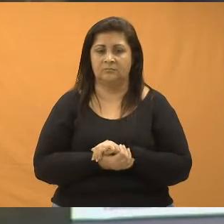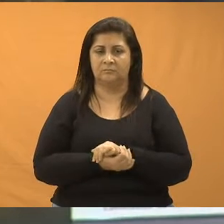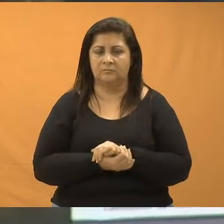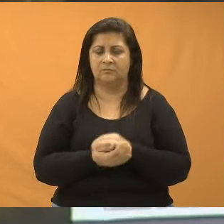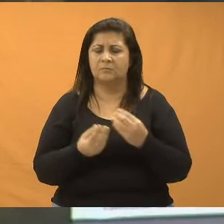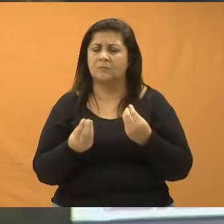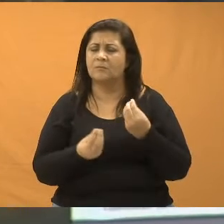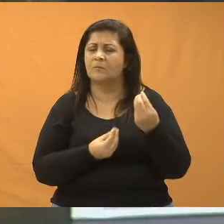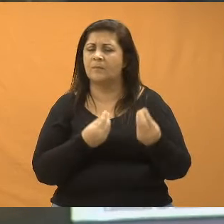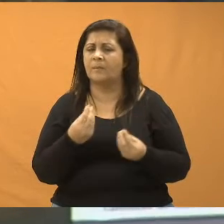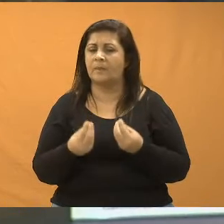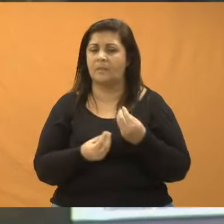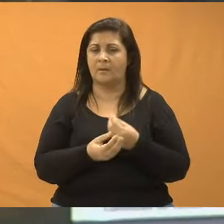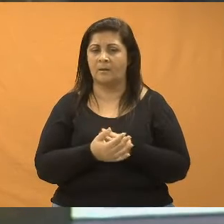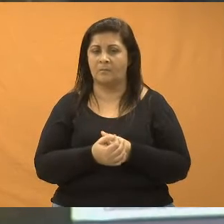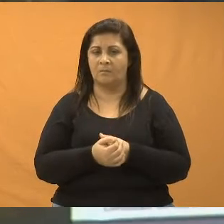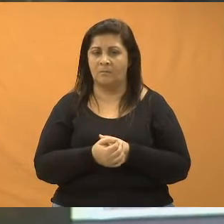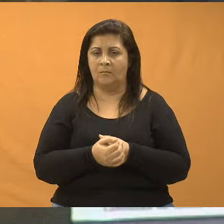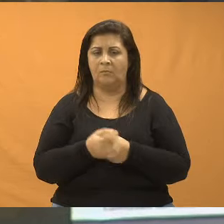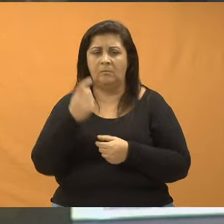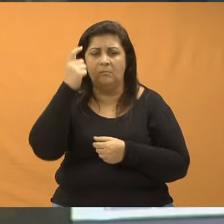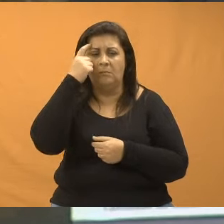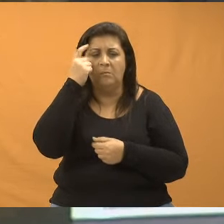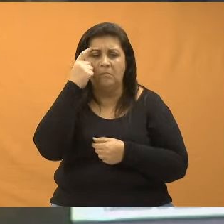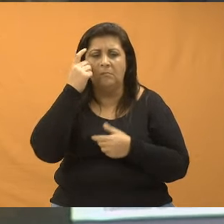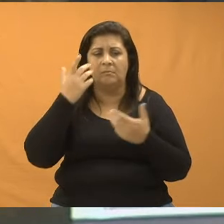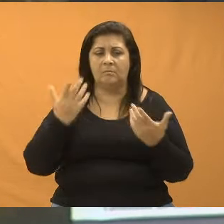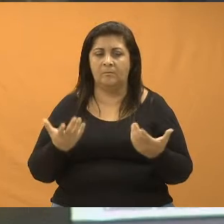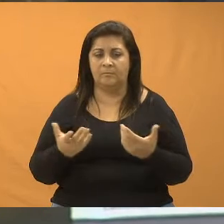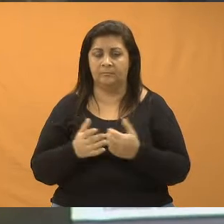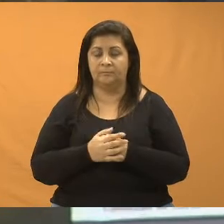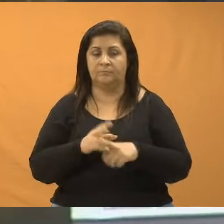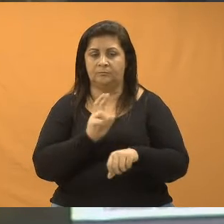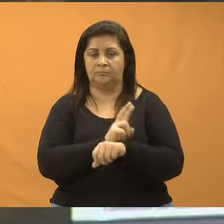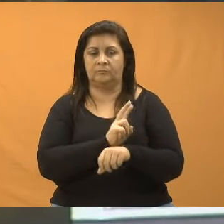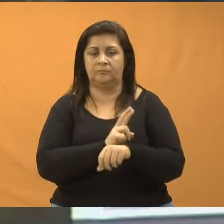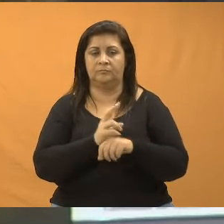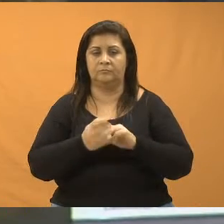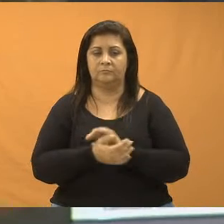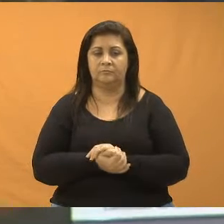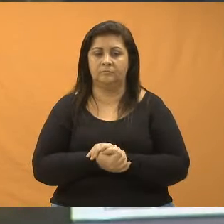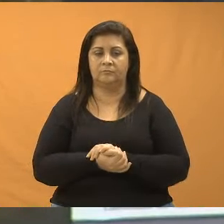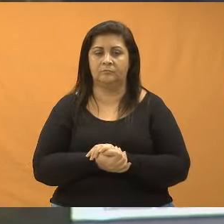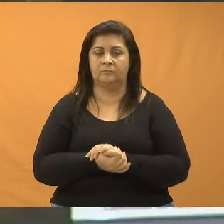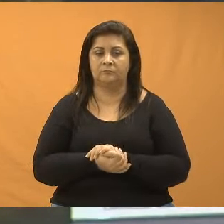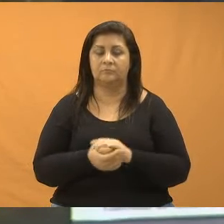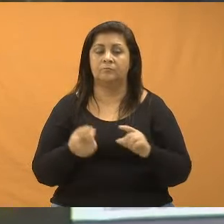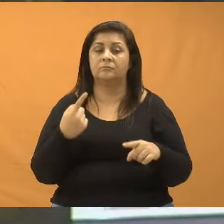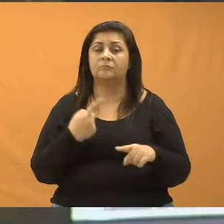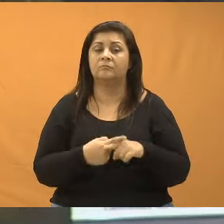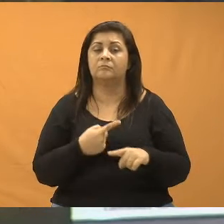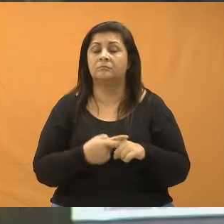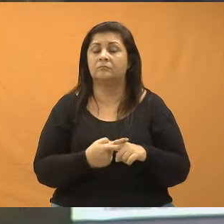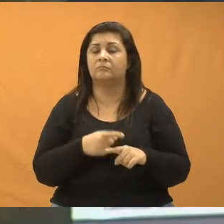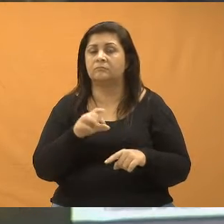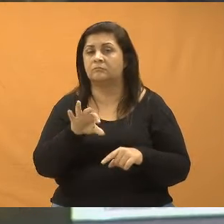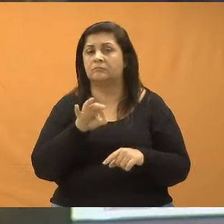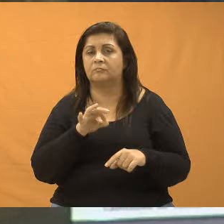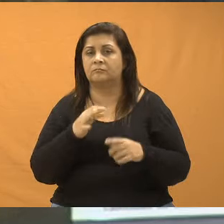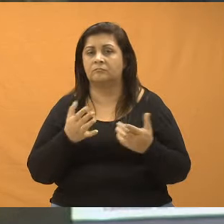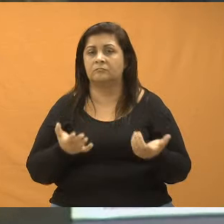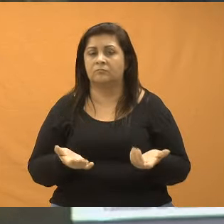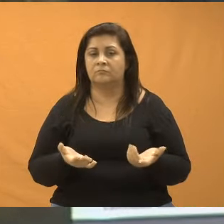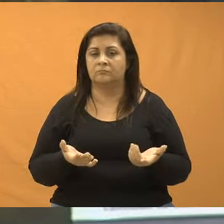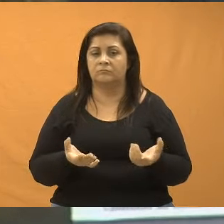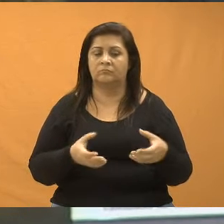que forma vocês estão pensando dessa gestão e por que optaram realmente